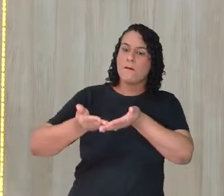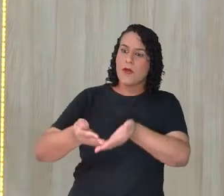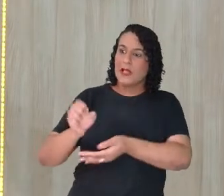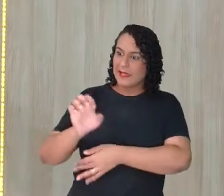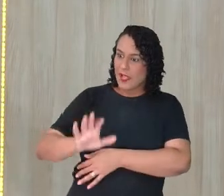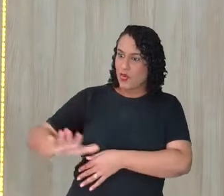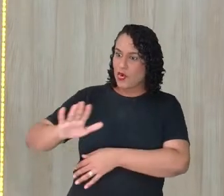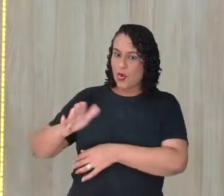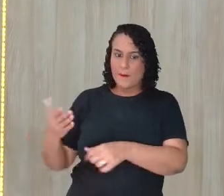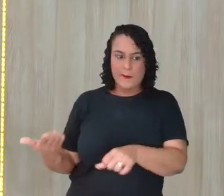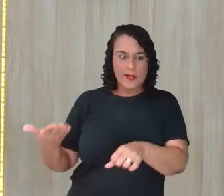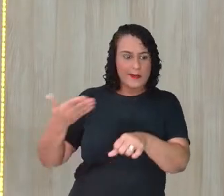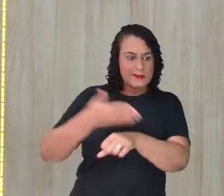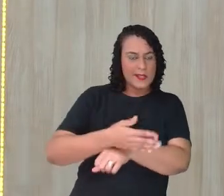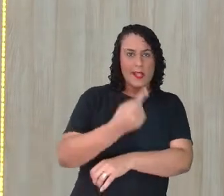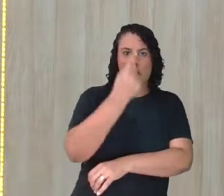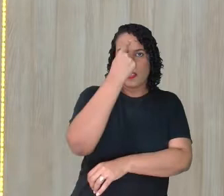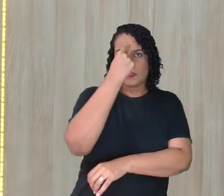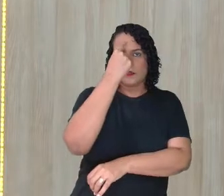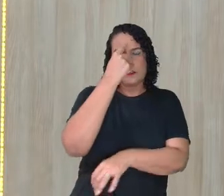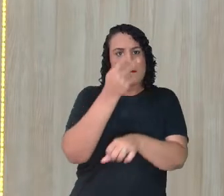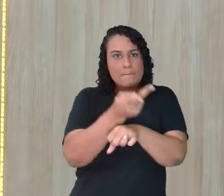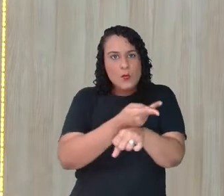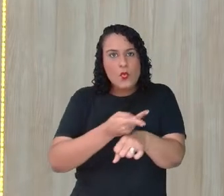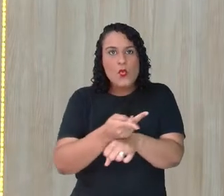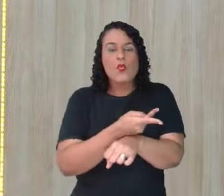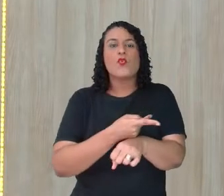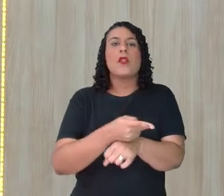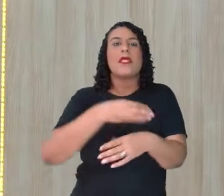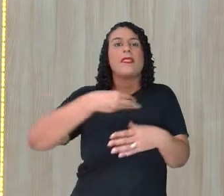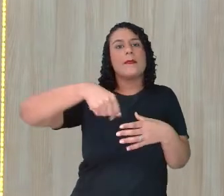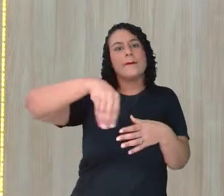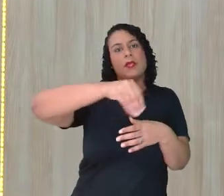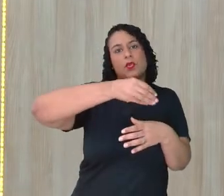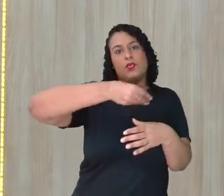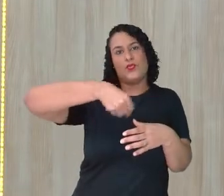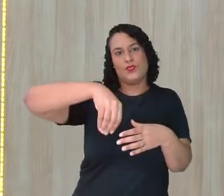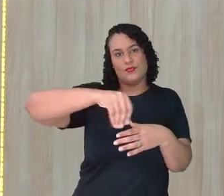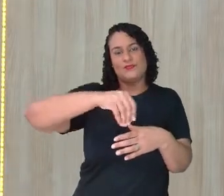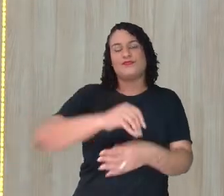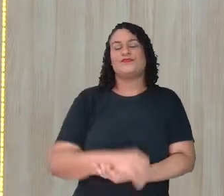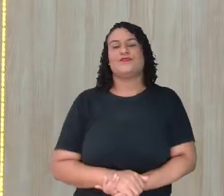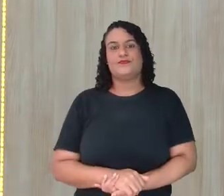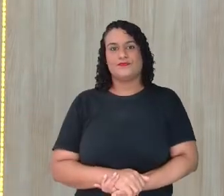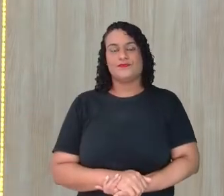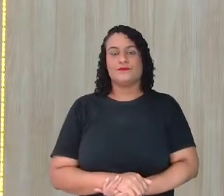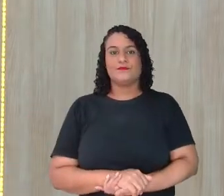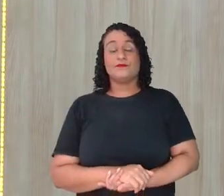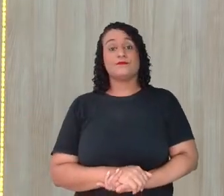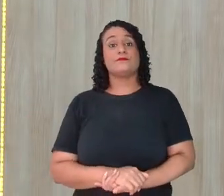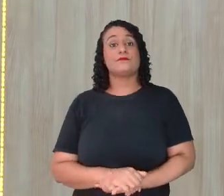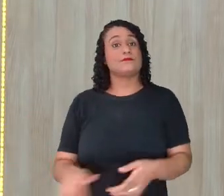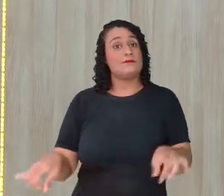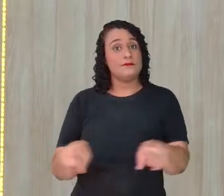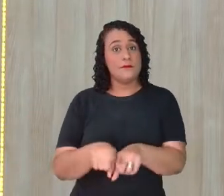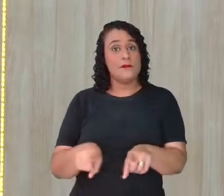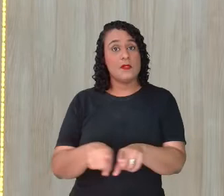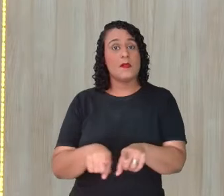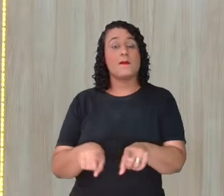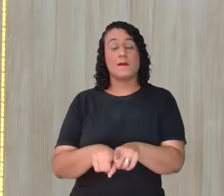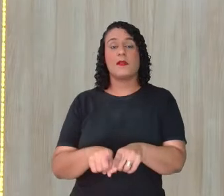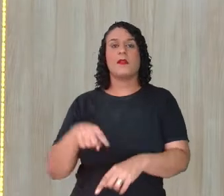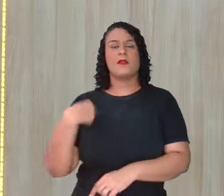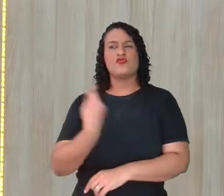Europa até a região das Índias para buscar tempero, certo? Então, inclusive, a gente